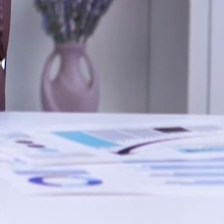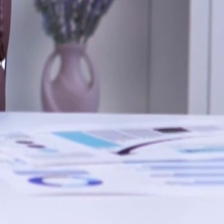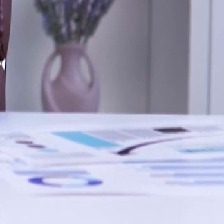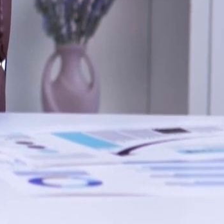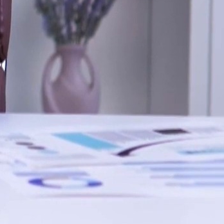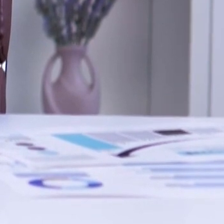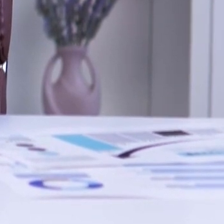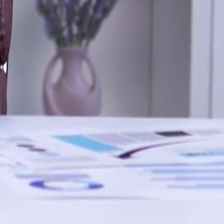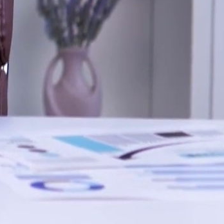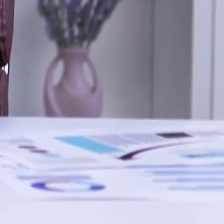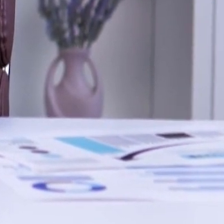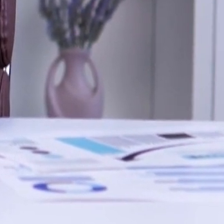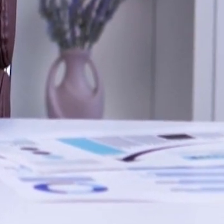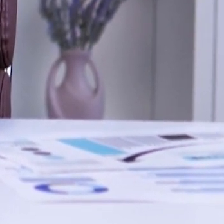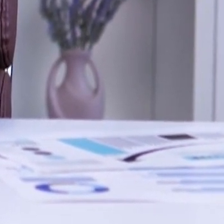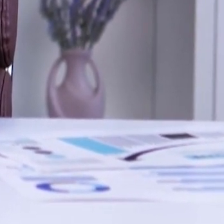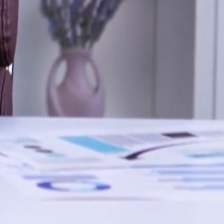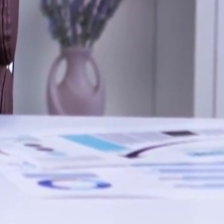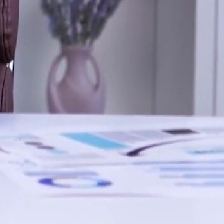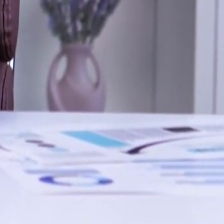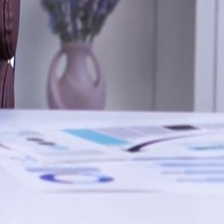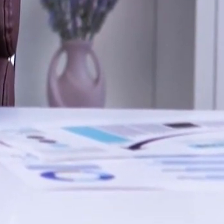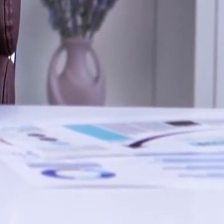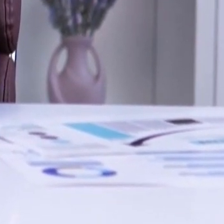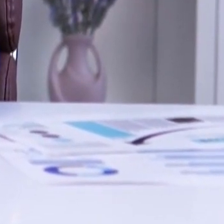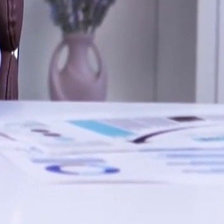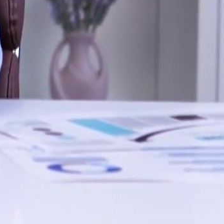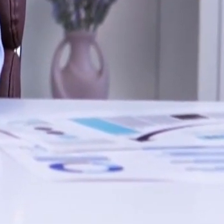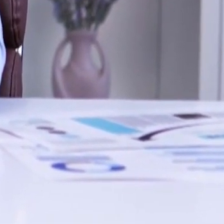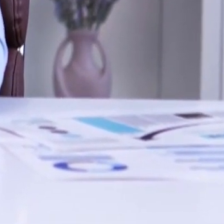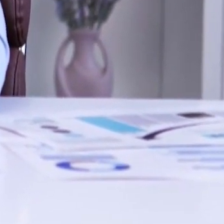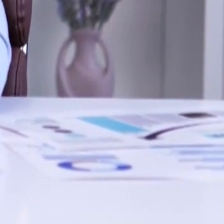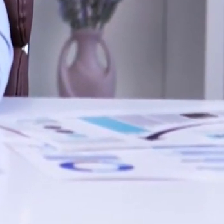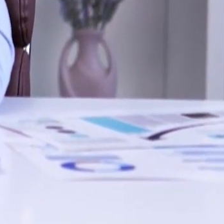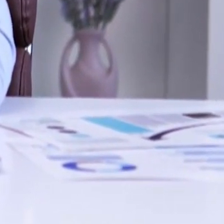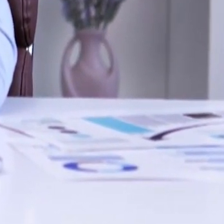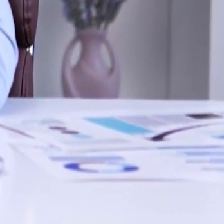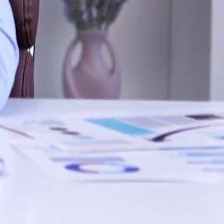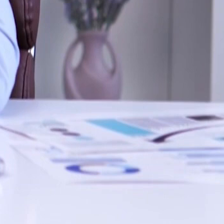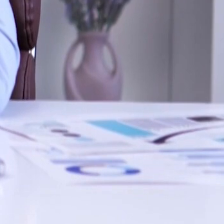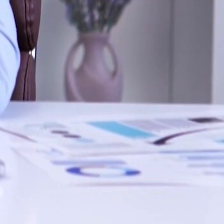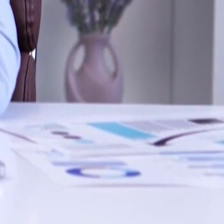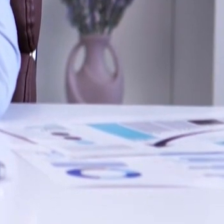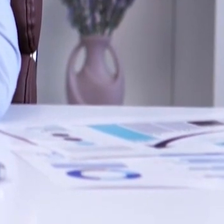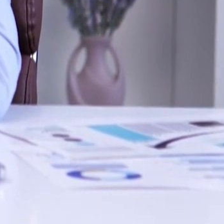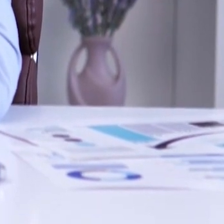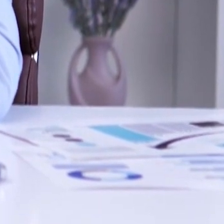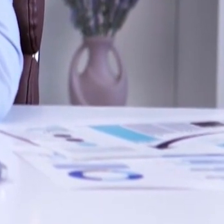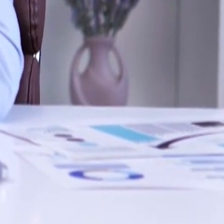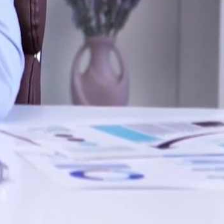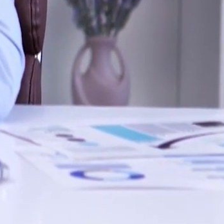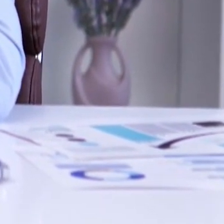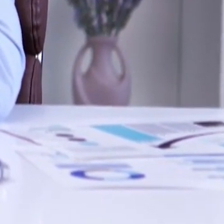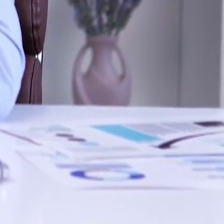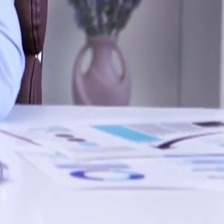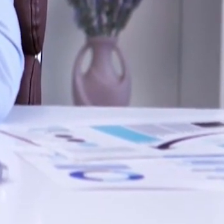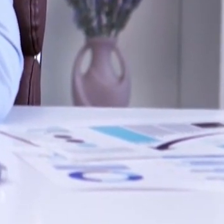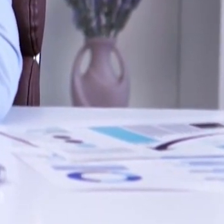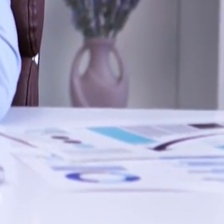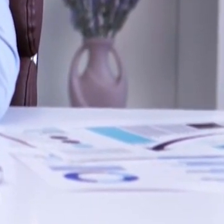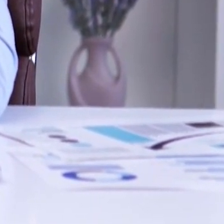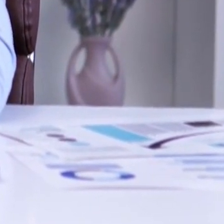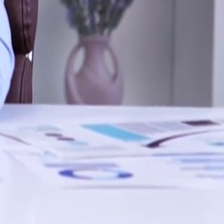de segurança de dados, eu não sou especialista, mas eu confesso a você que eu tenho, assim, uma pulga atrás da orelha. Eu,